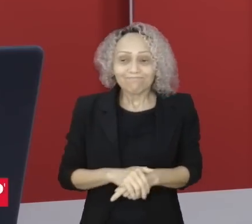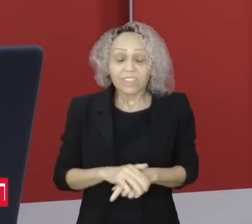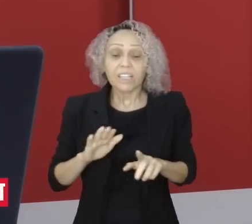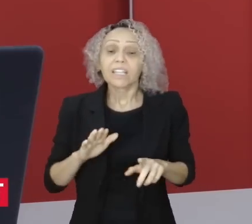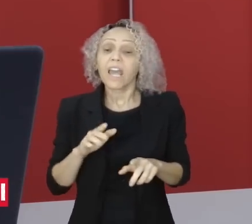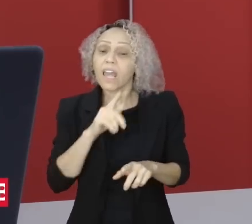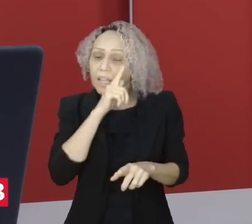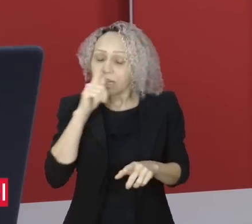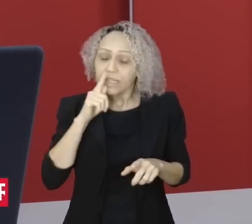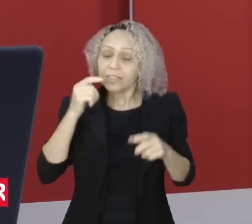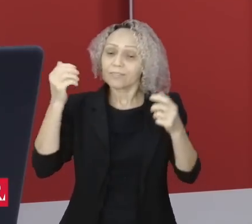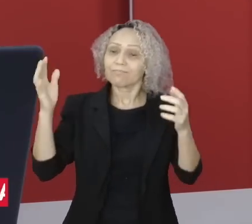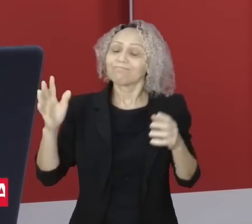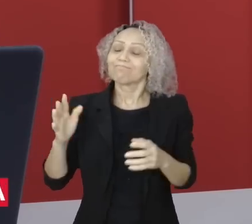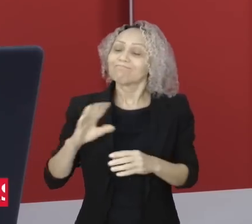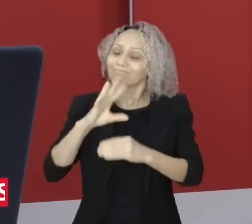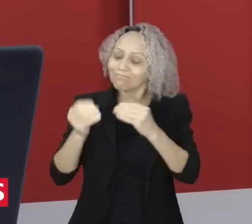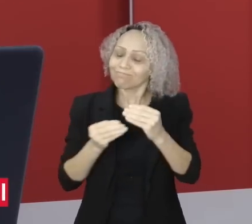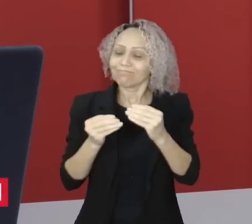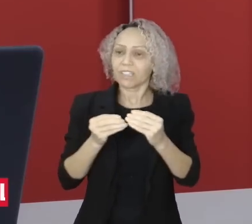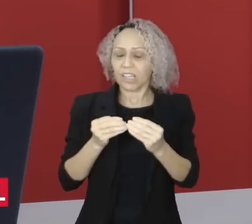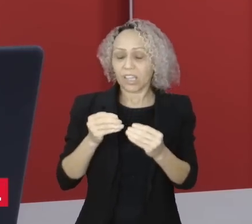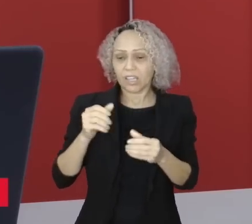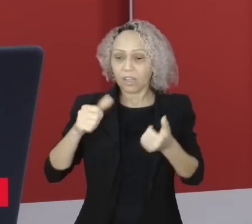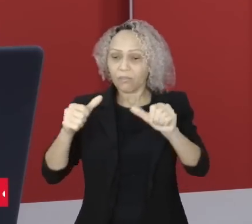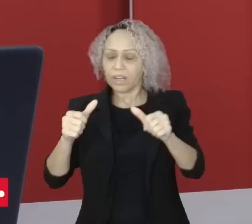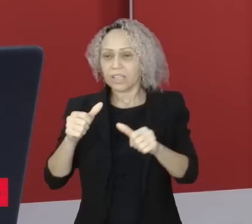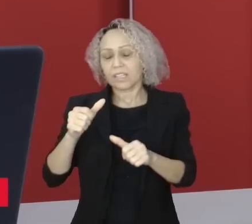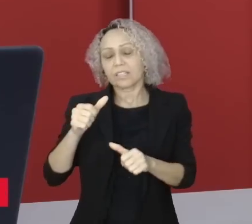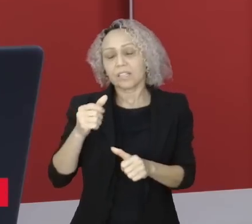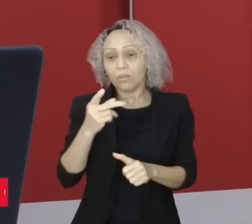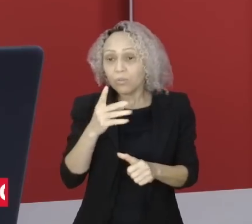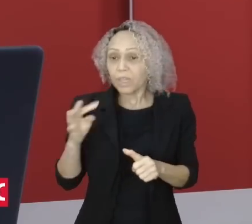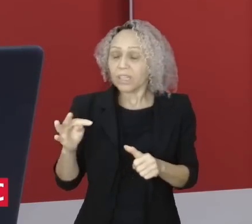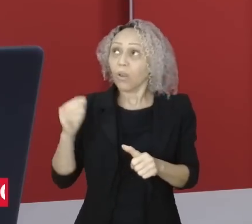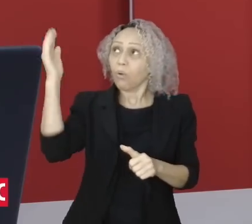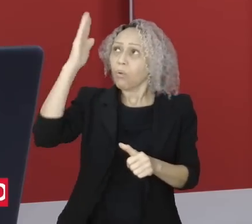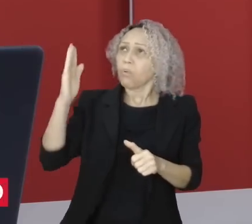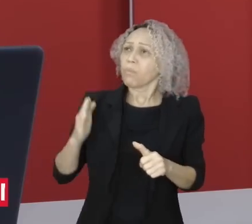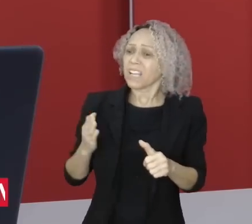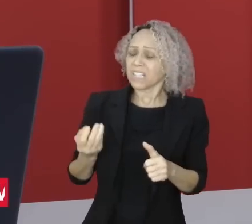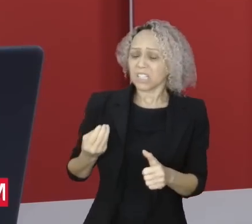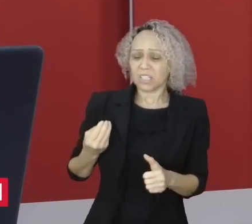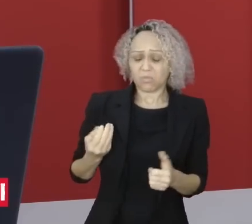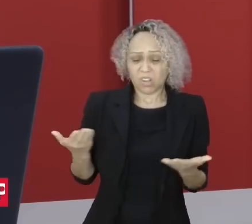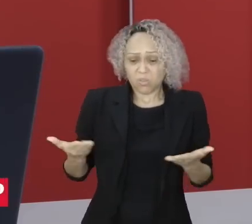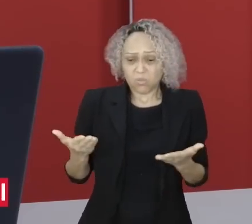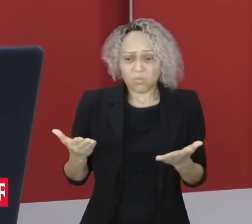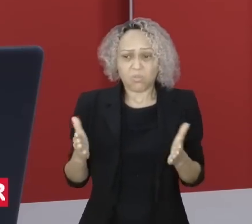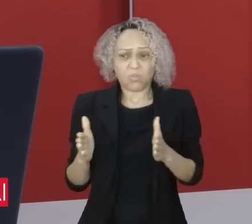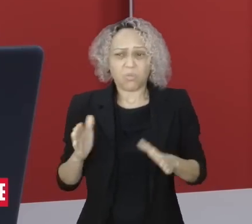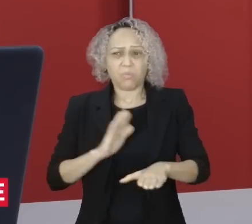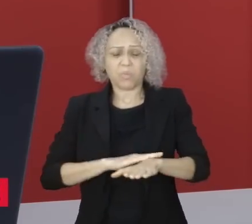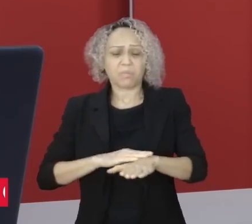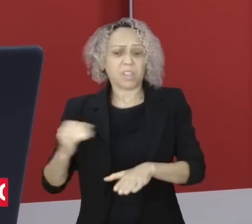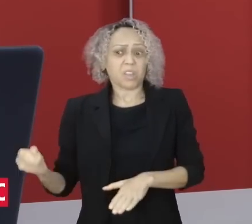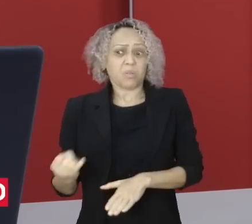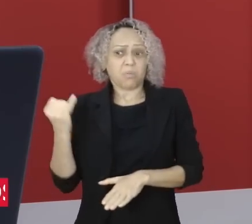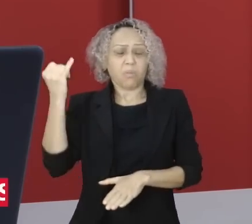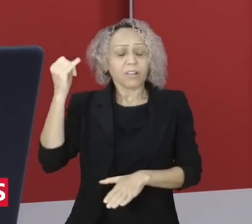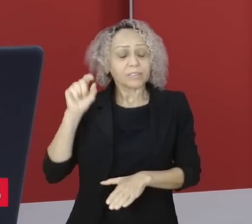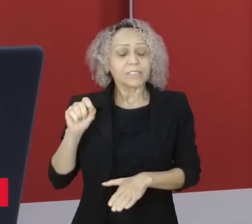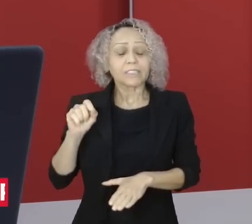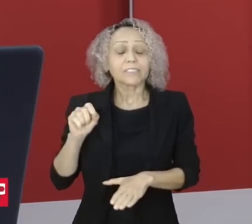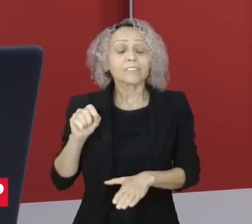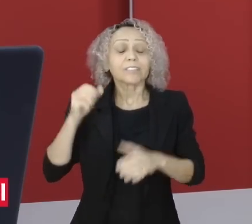do Diretório Nacional do PT, o Brasil vive o momento mais importante da sua história moderna e explica que fatores levam